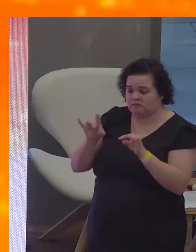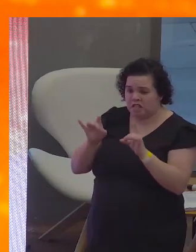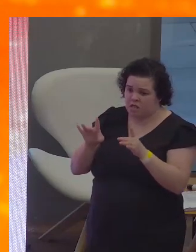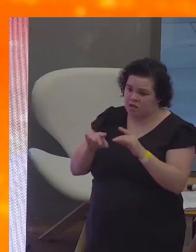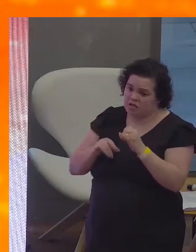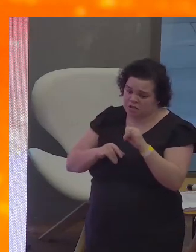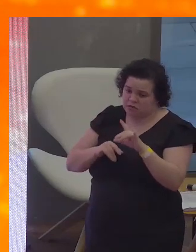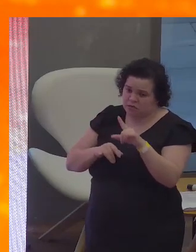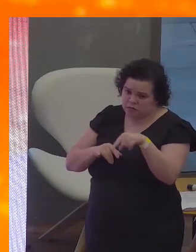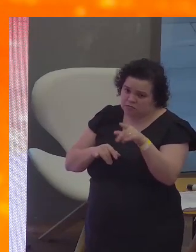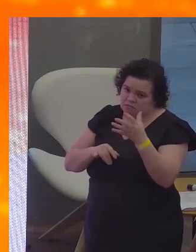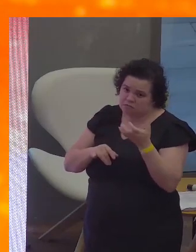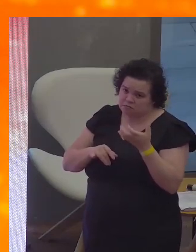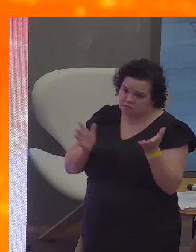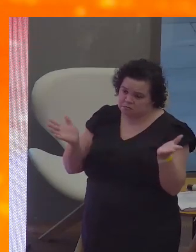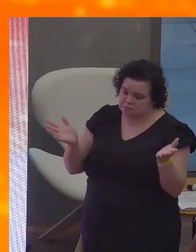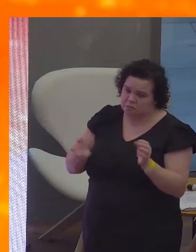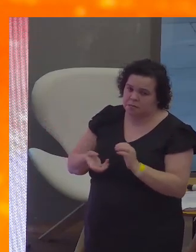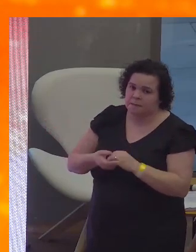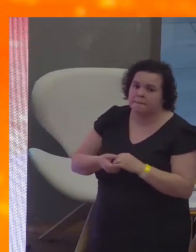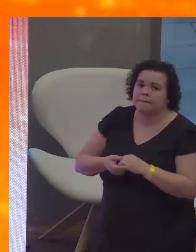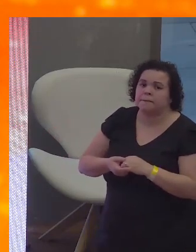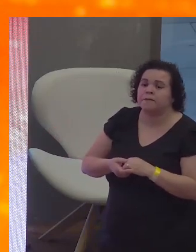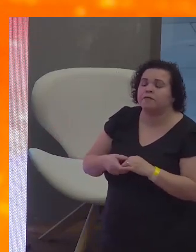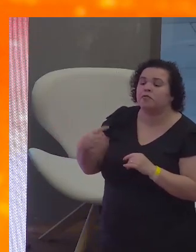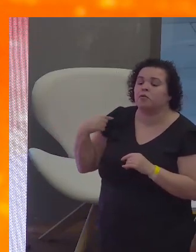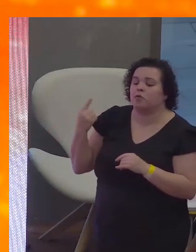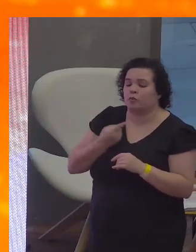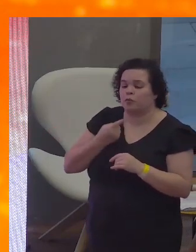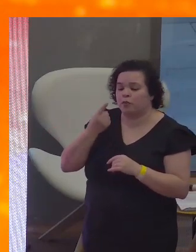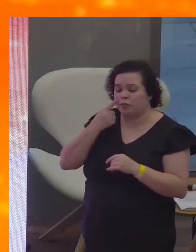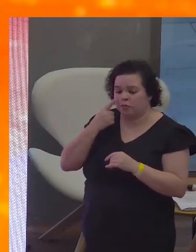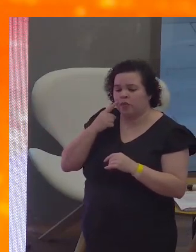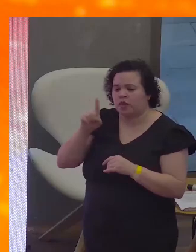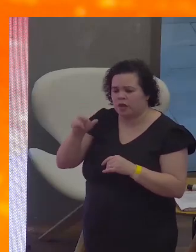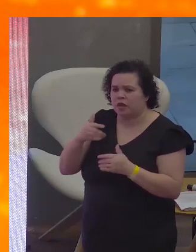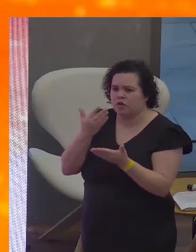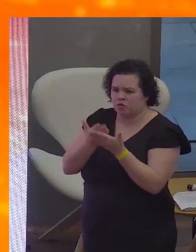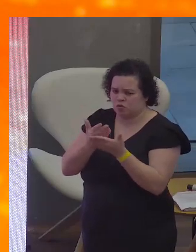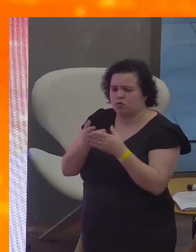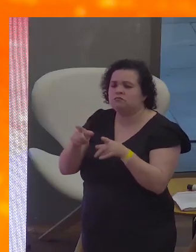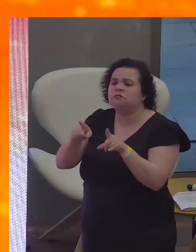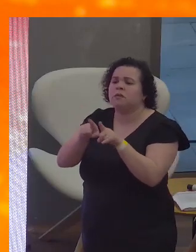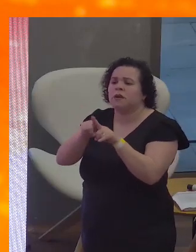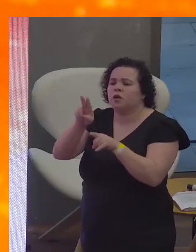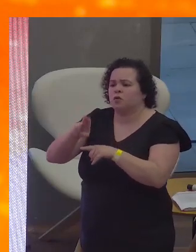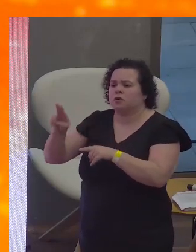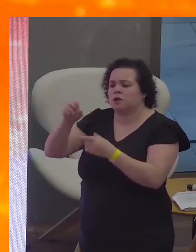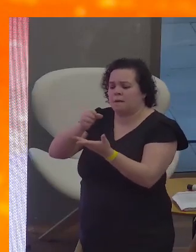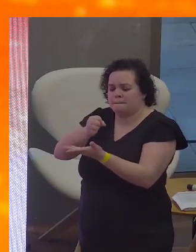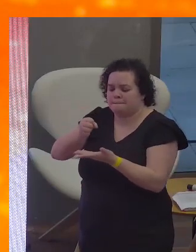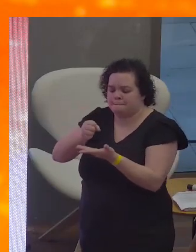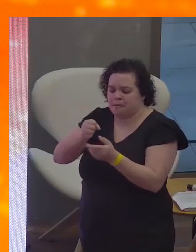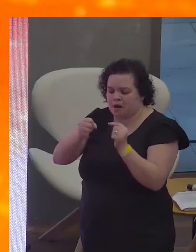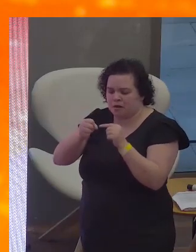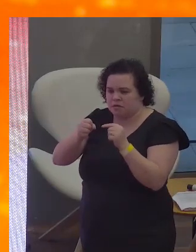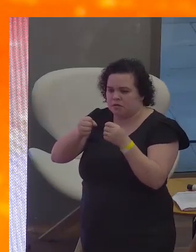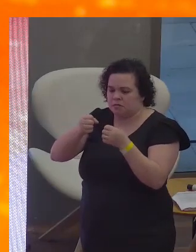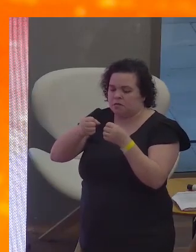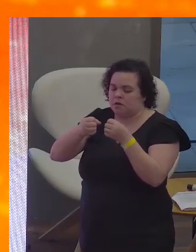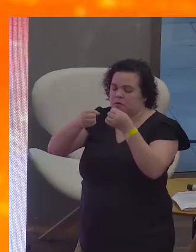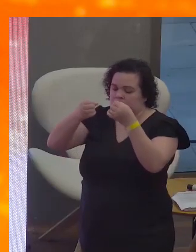para comercialização. E aí, o que a gente teve? Esse foi um estudo que eu também utilizei de base,